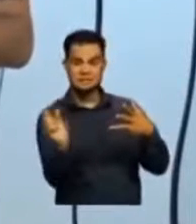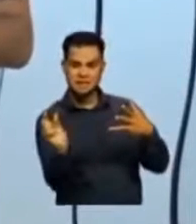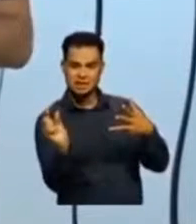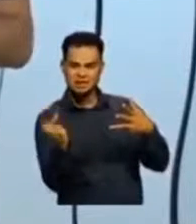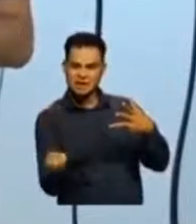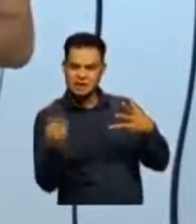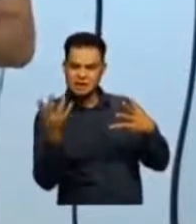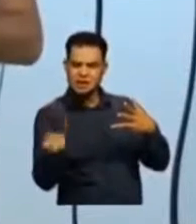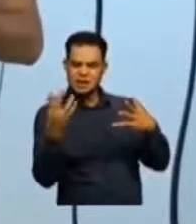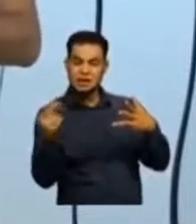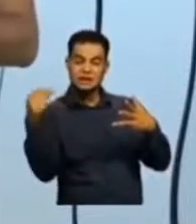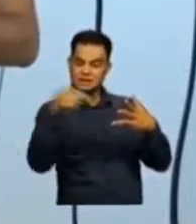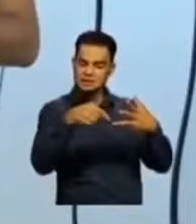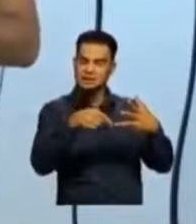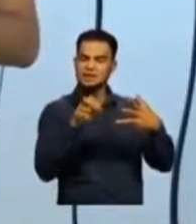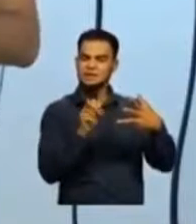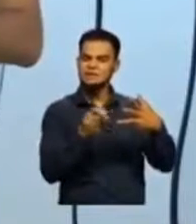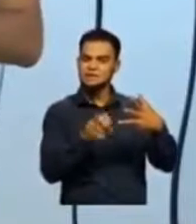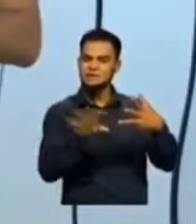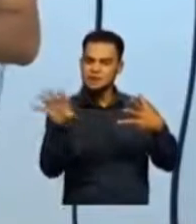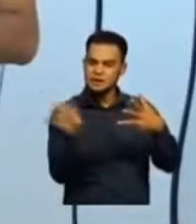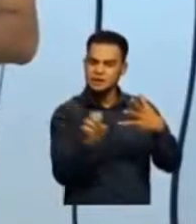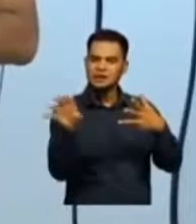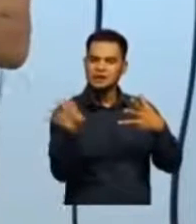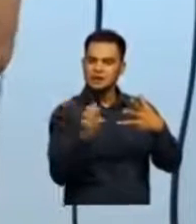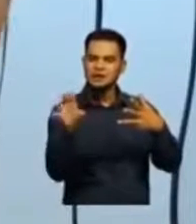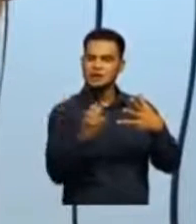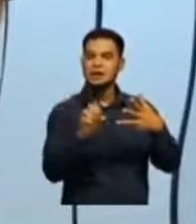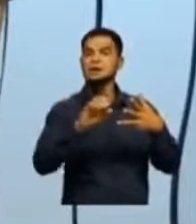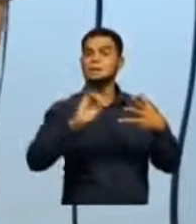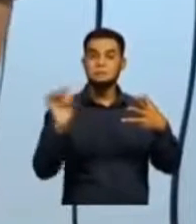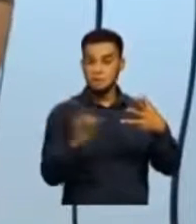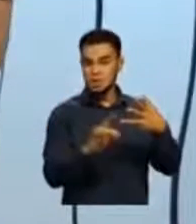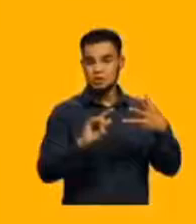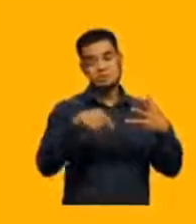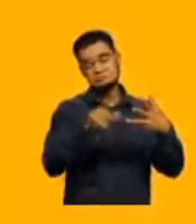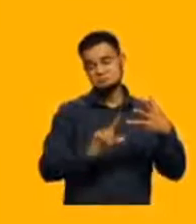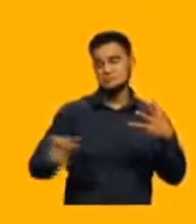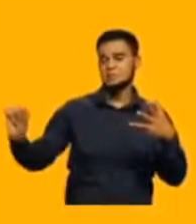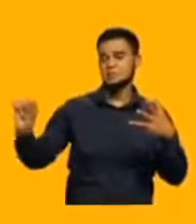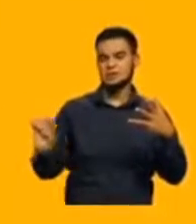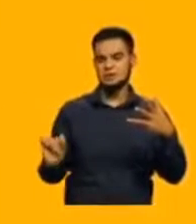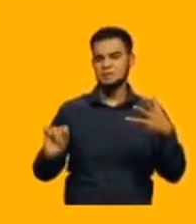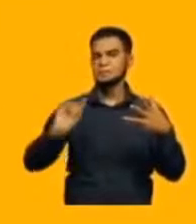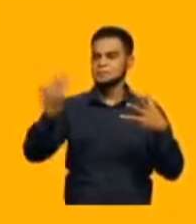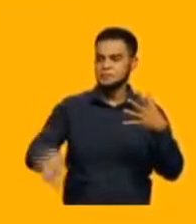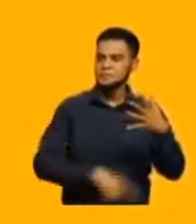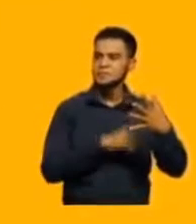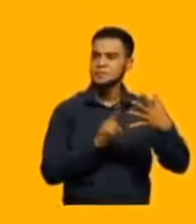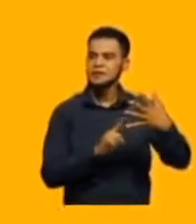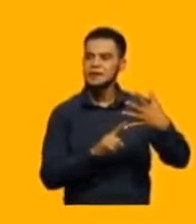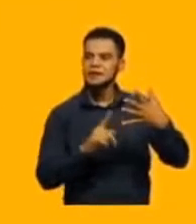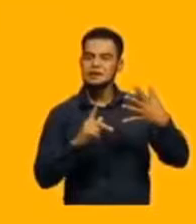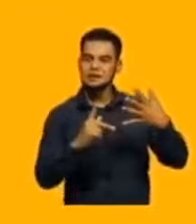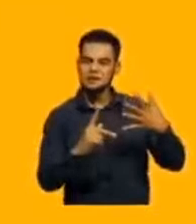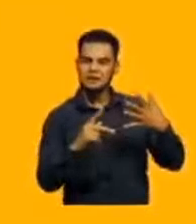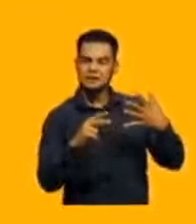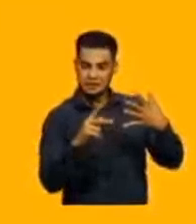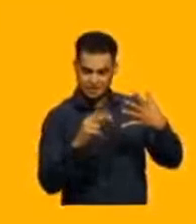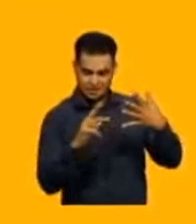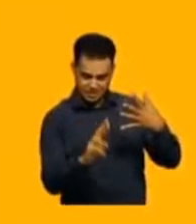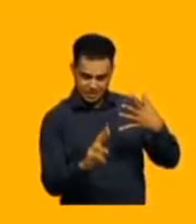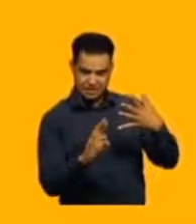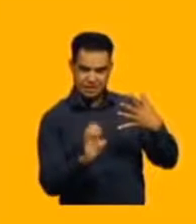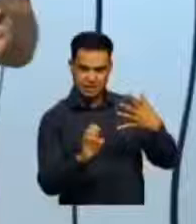para ele produzir a proteína dele, ele vai embora. A replicação, então a célula produziu as